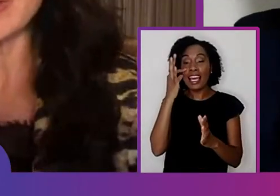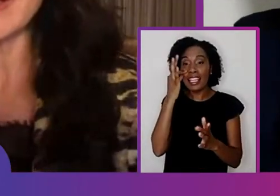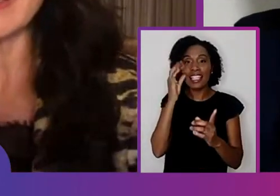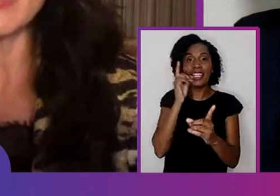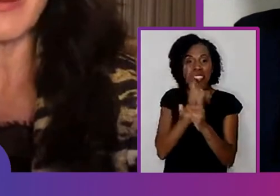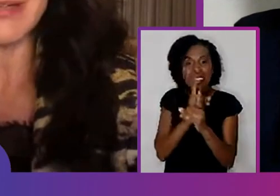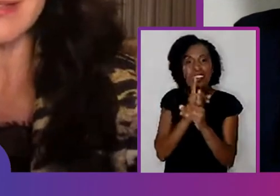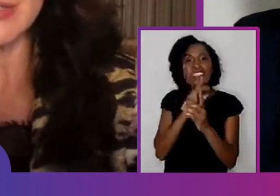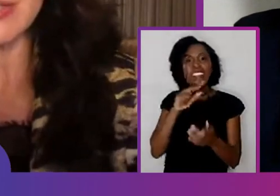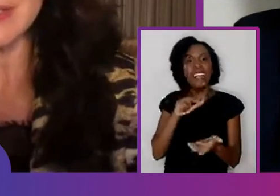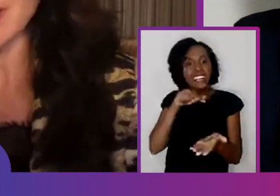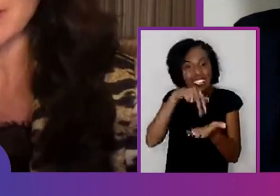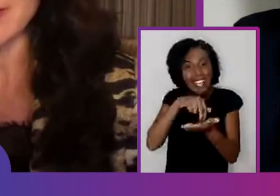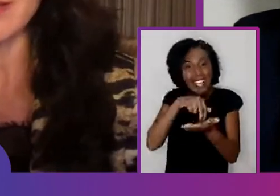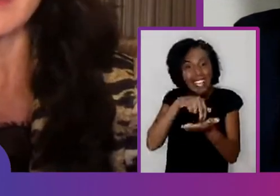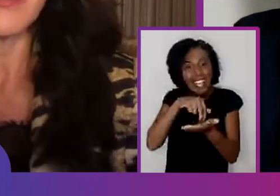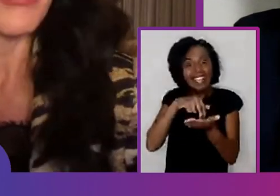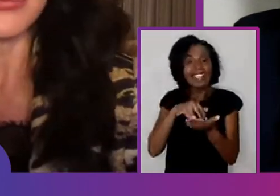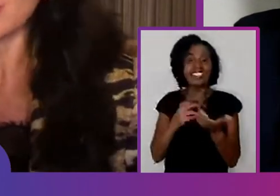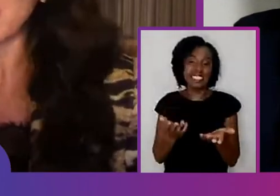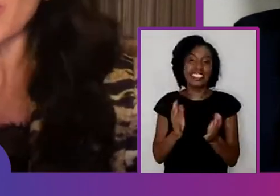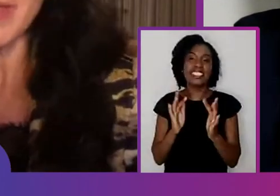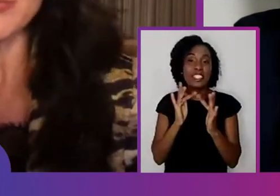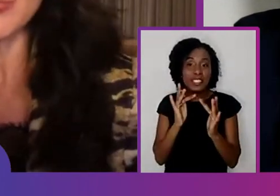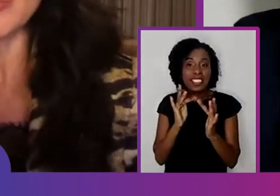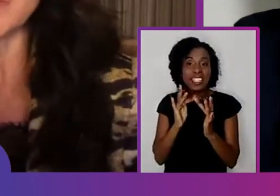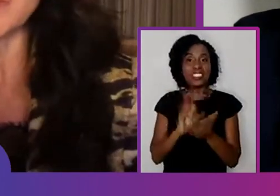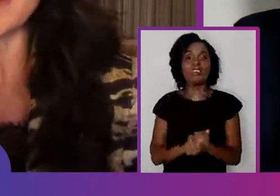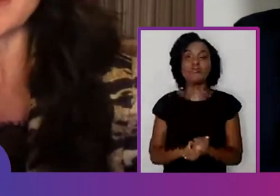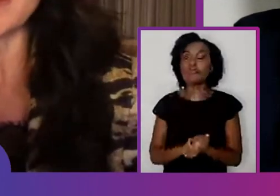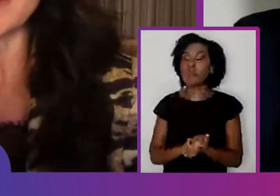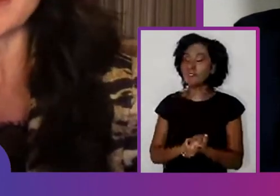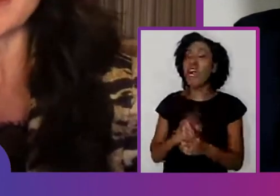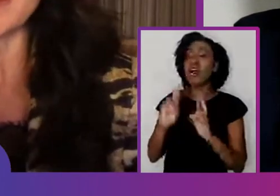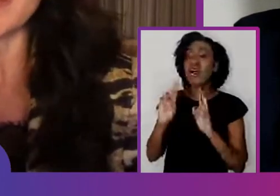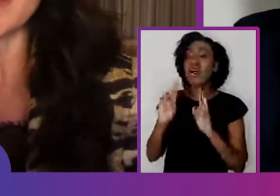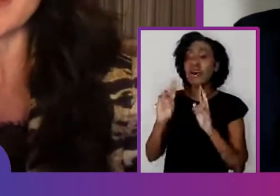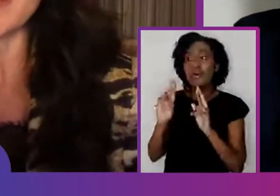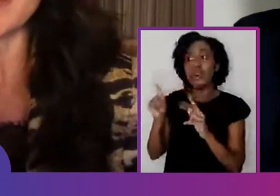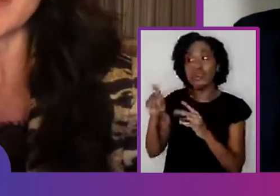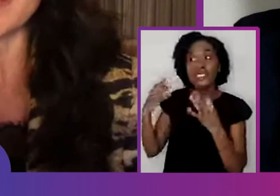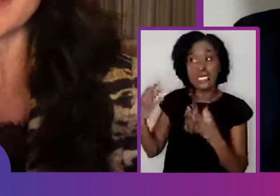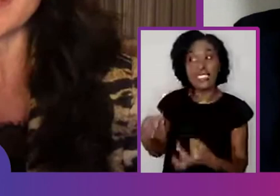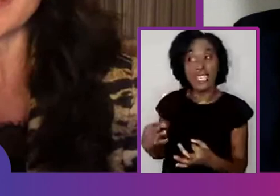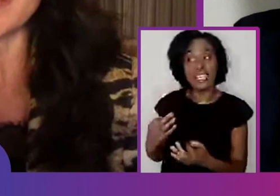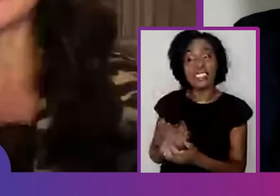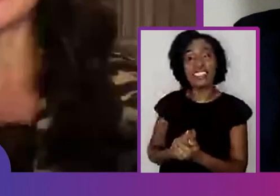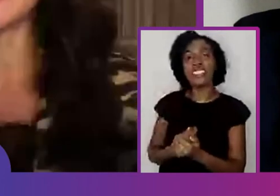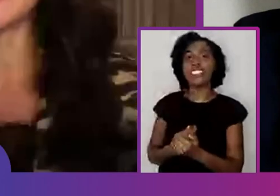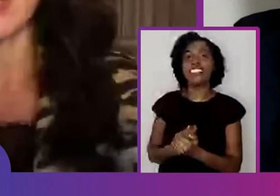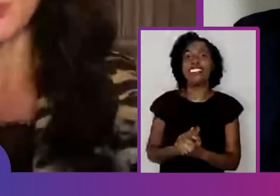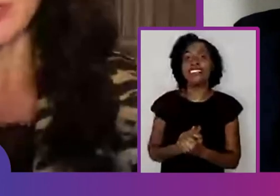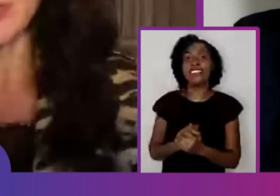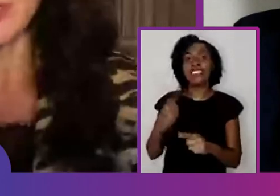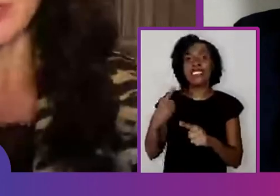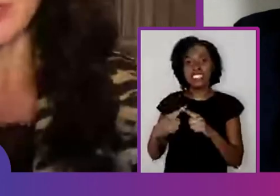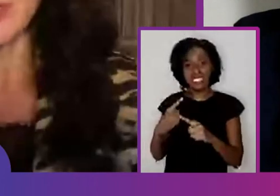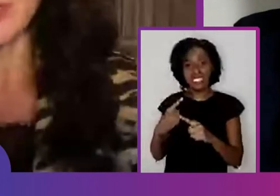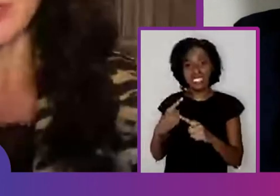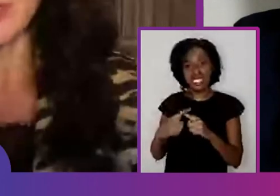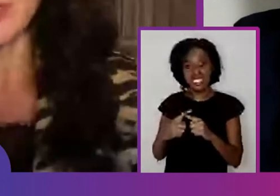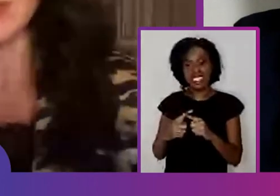boa da Isso é muito história e tomara positivo. que você esteja certa. Realmente, eu torço para que você esteja certa, porque a vida sob a